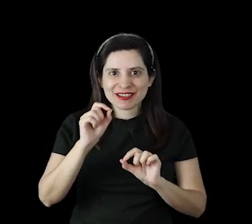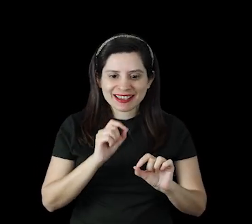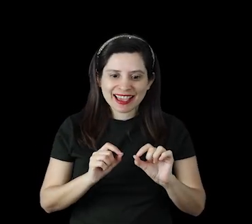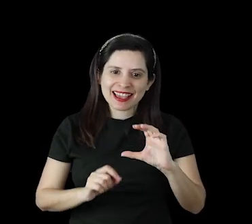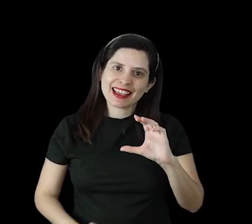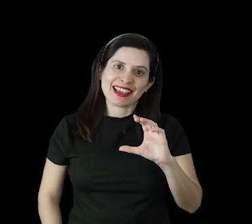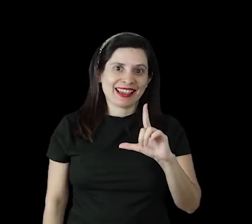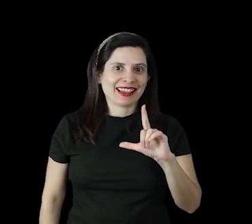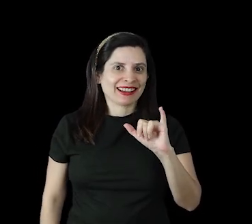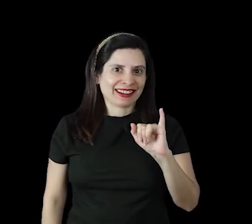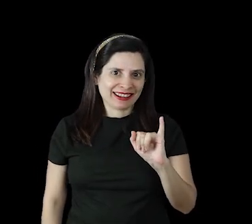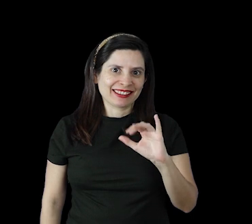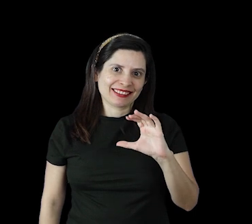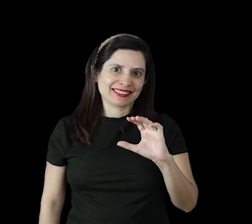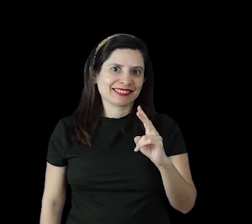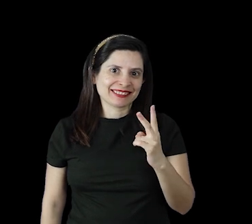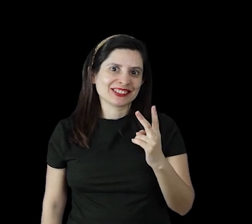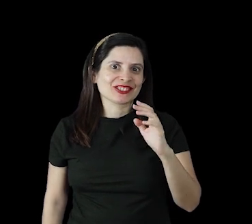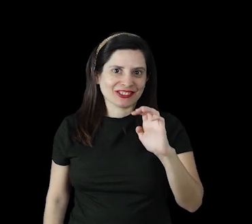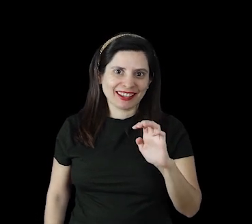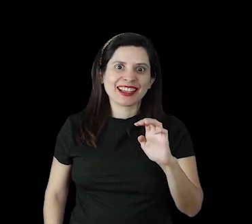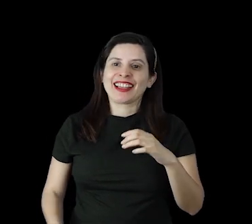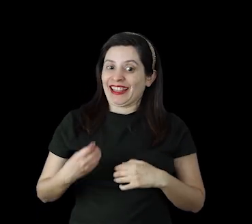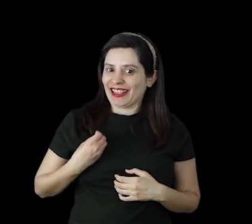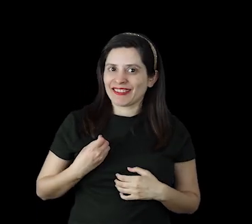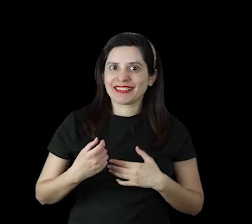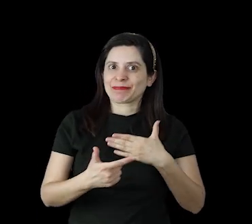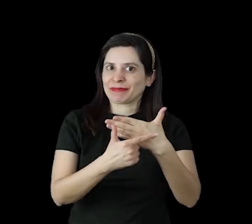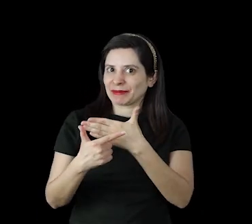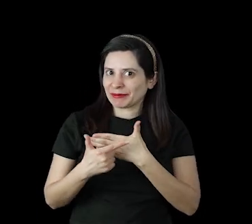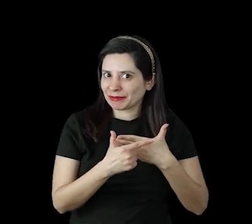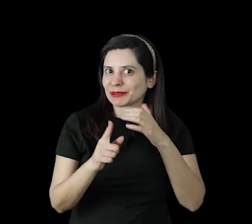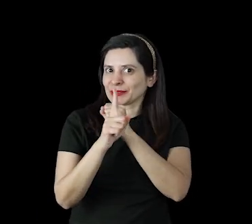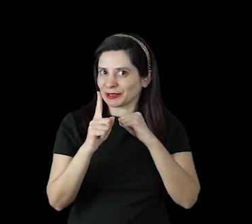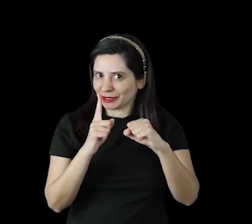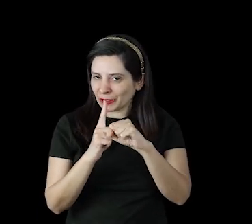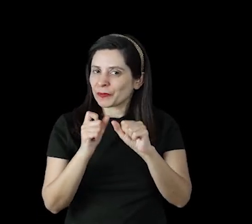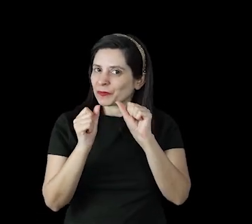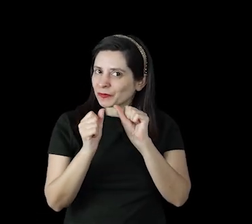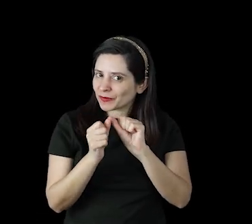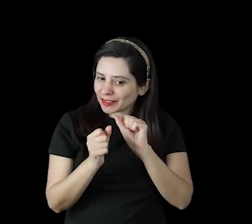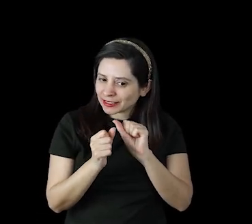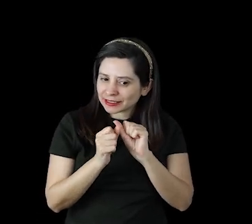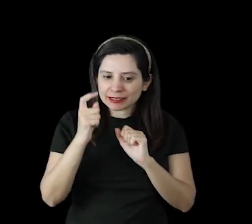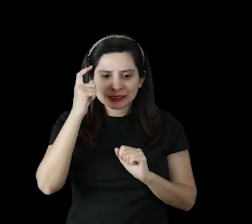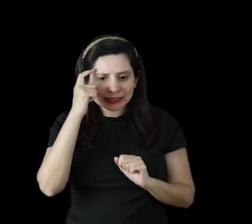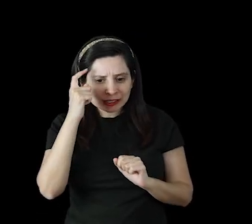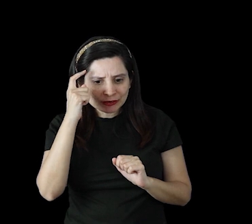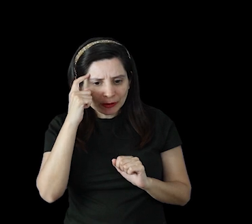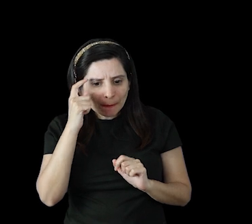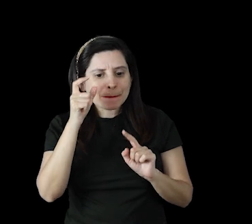social, né? A vida é cheia de papéis sociais. Então, da gente fazer esse exercício de pensar